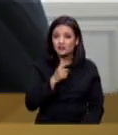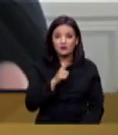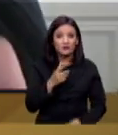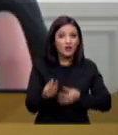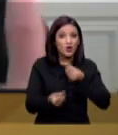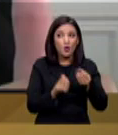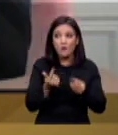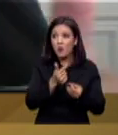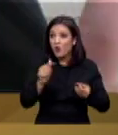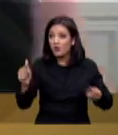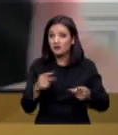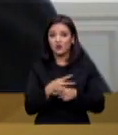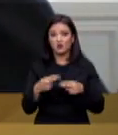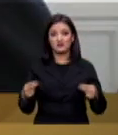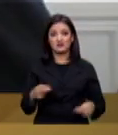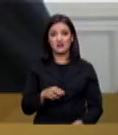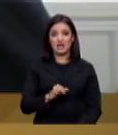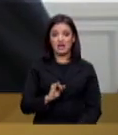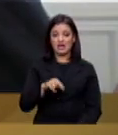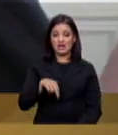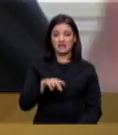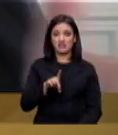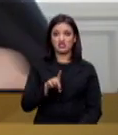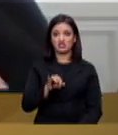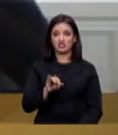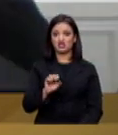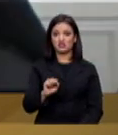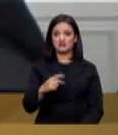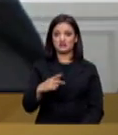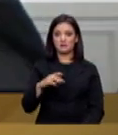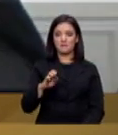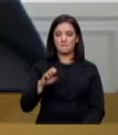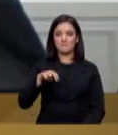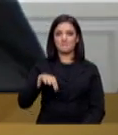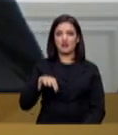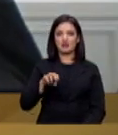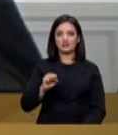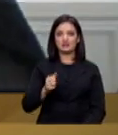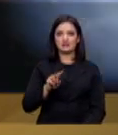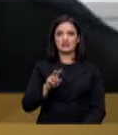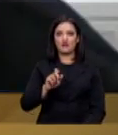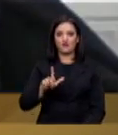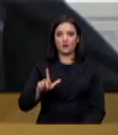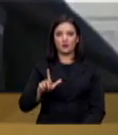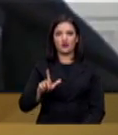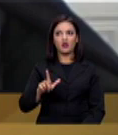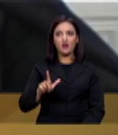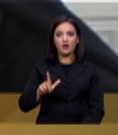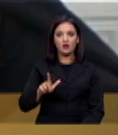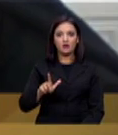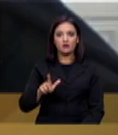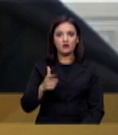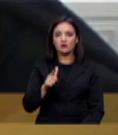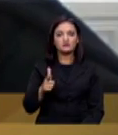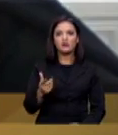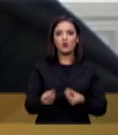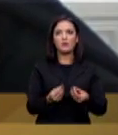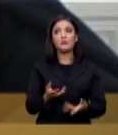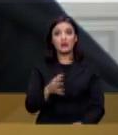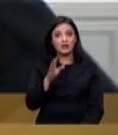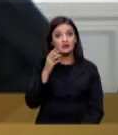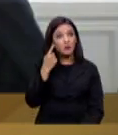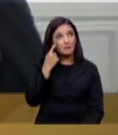Me parece que a indispensabilidade é clara. Basta pensarmos se retirarmos todos eles hoje, o